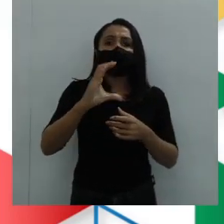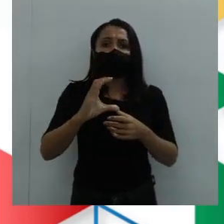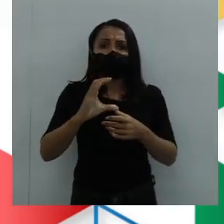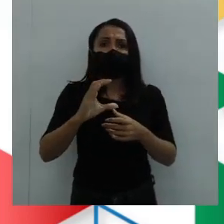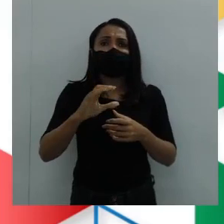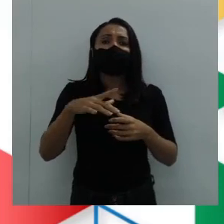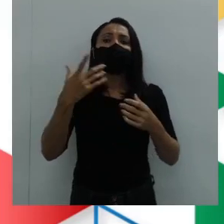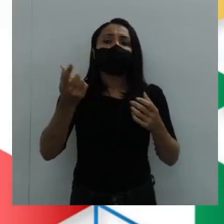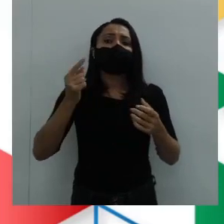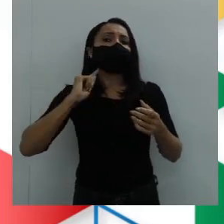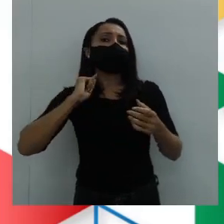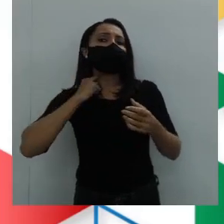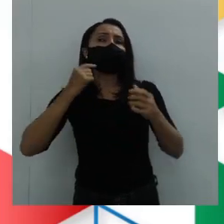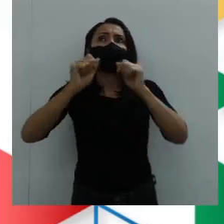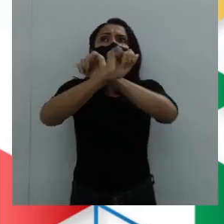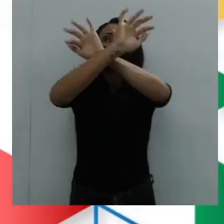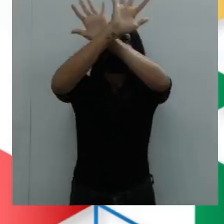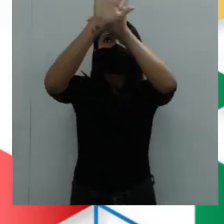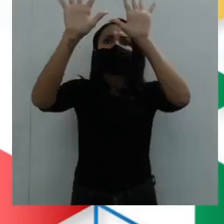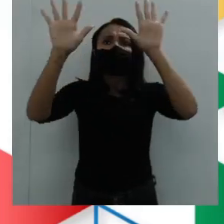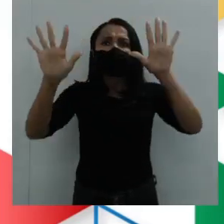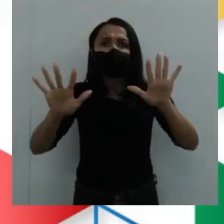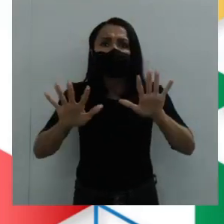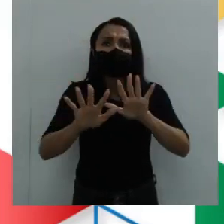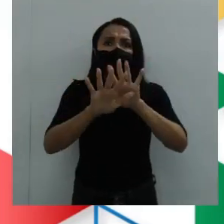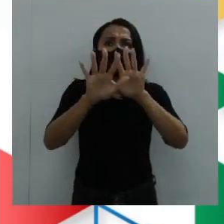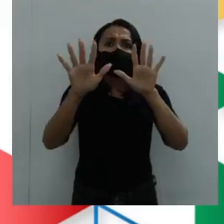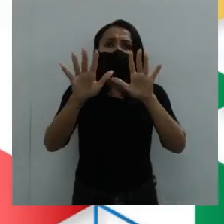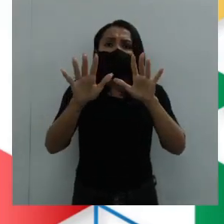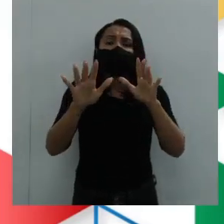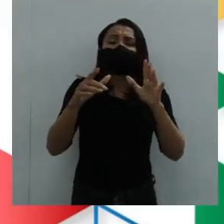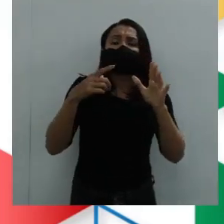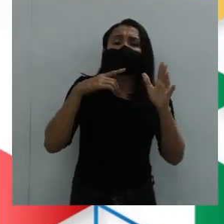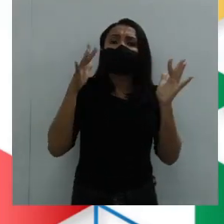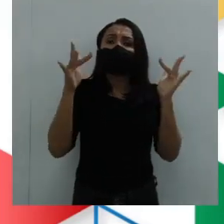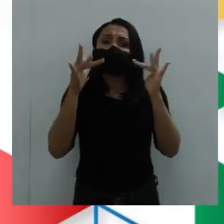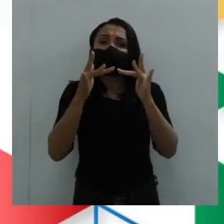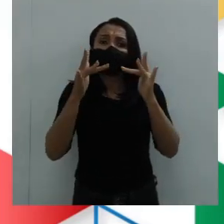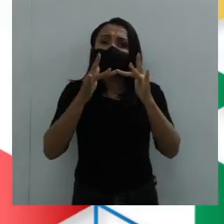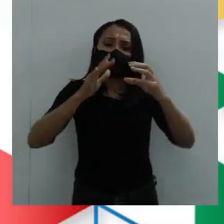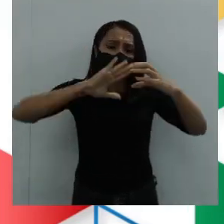poluentes, no caso do gás carbônico, quando ele entra em contato com